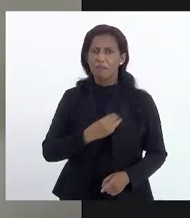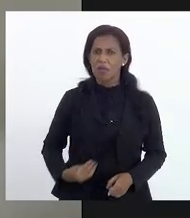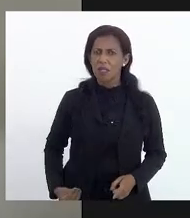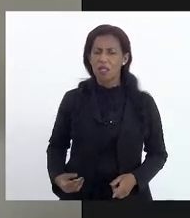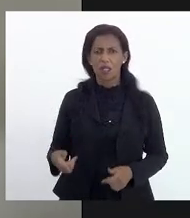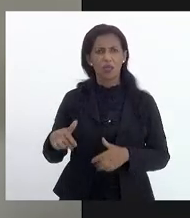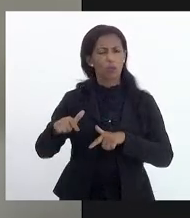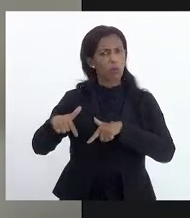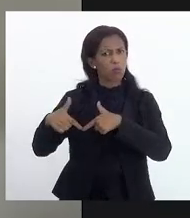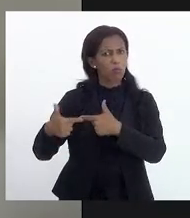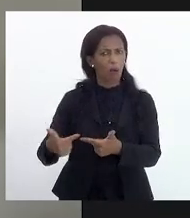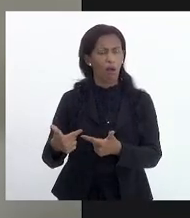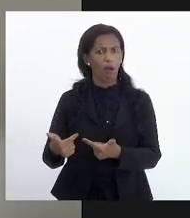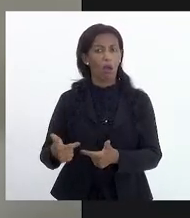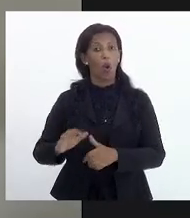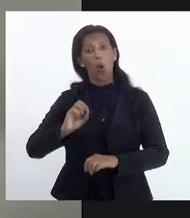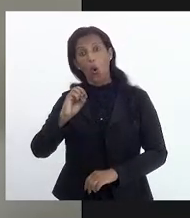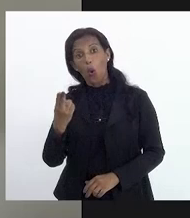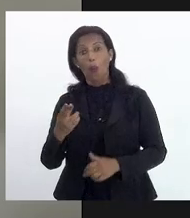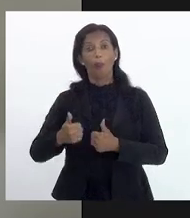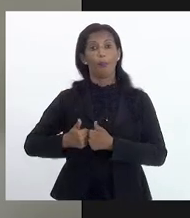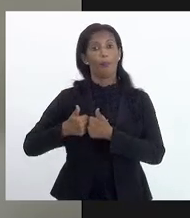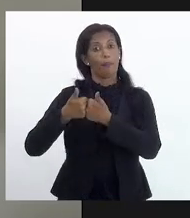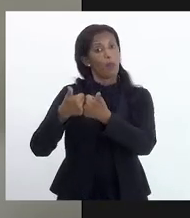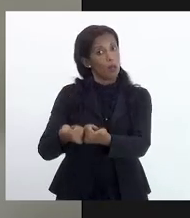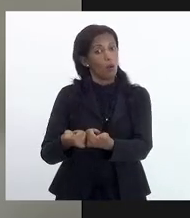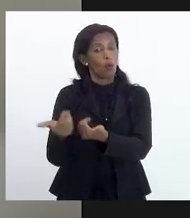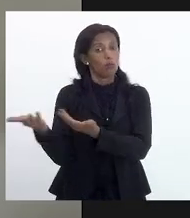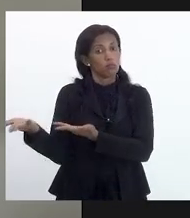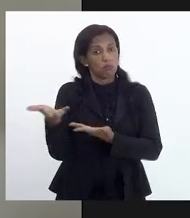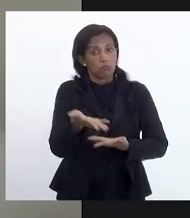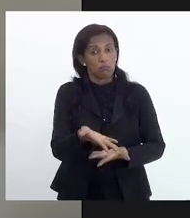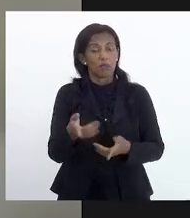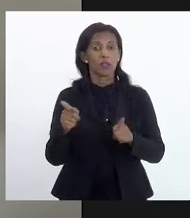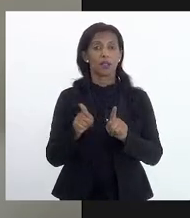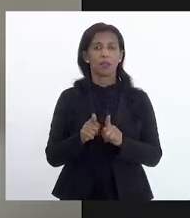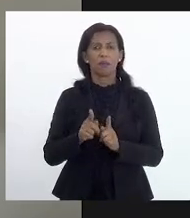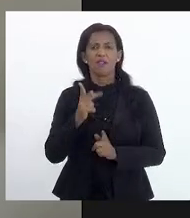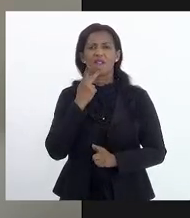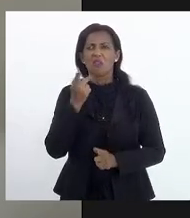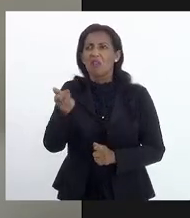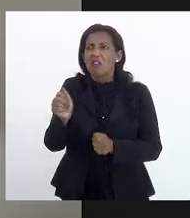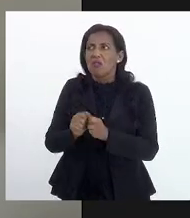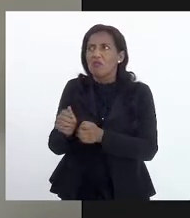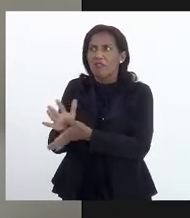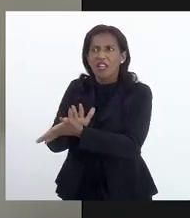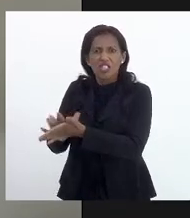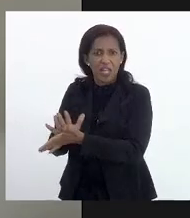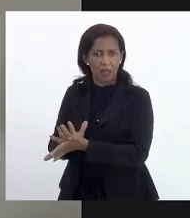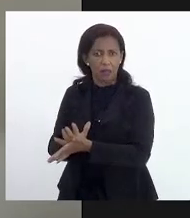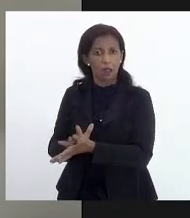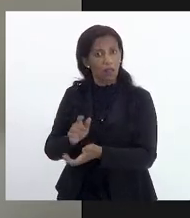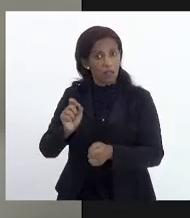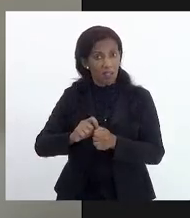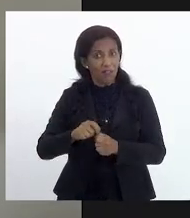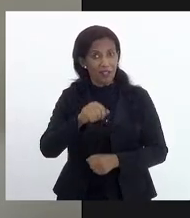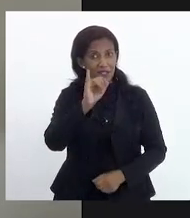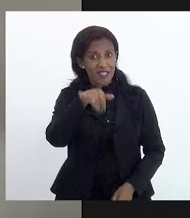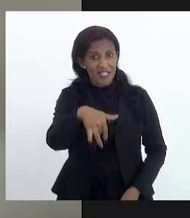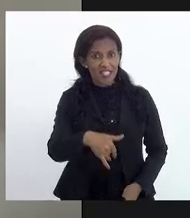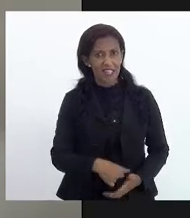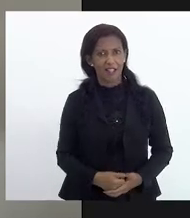trazido. Ou melhor, presidente, o senhor até trouxe dizendo que ele não tem feito nada. Tem feito sim.